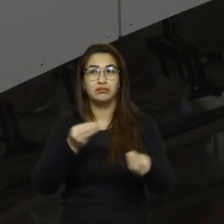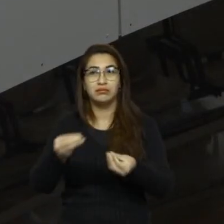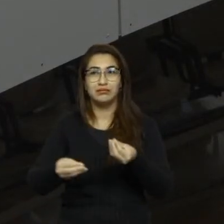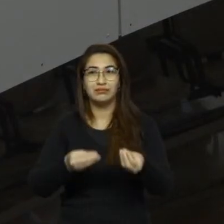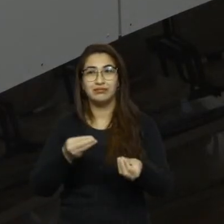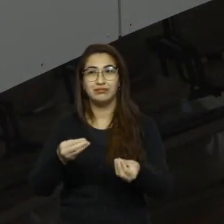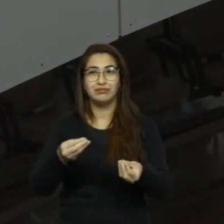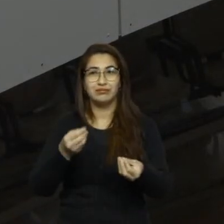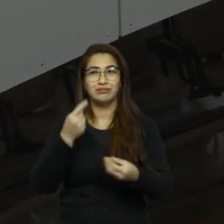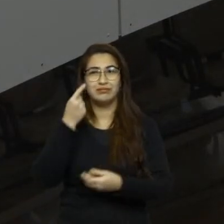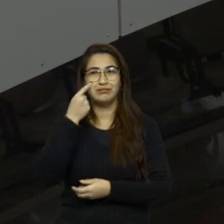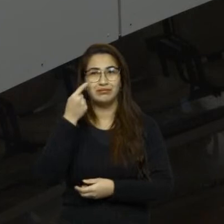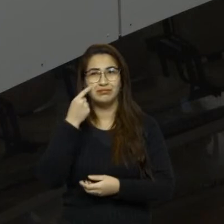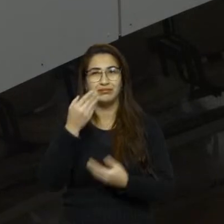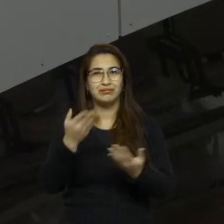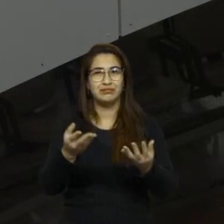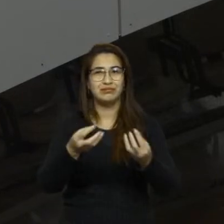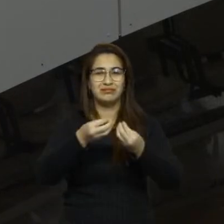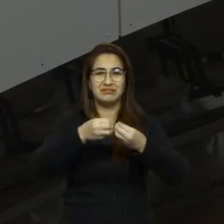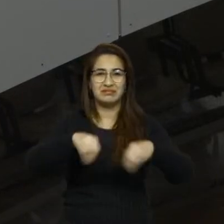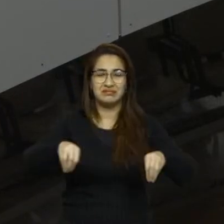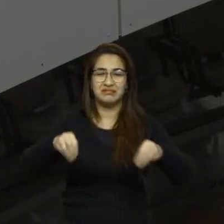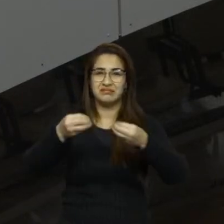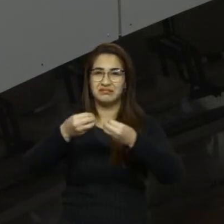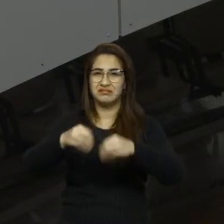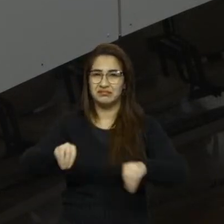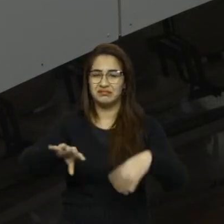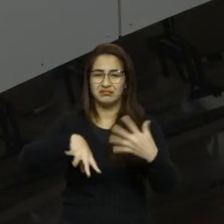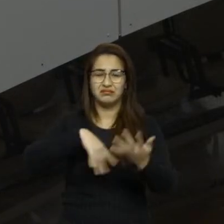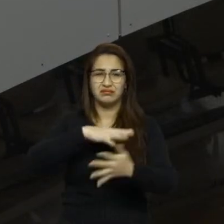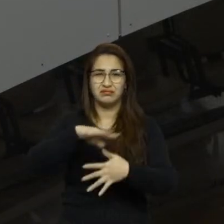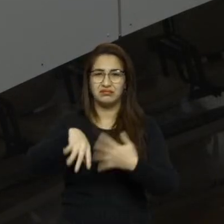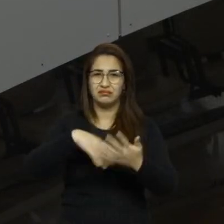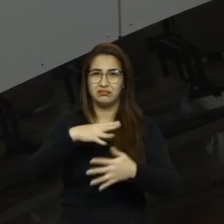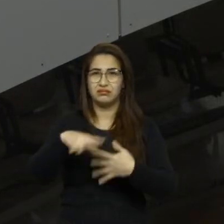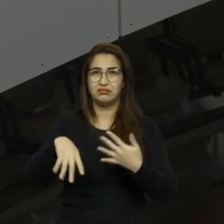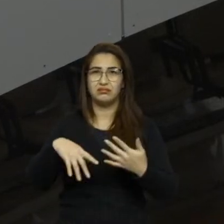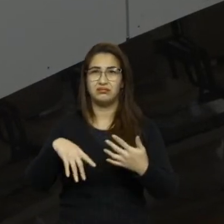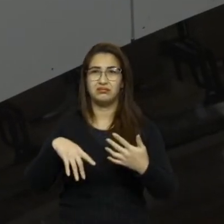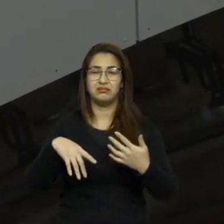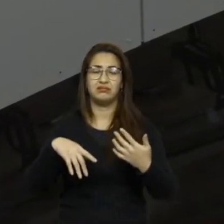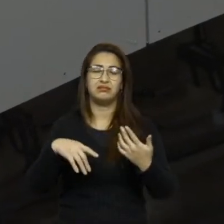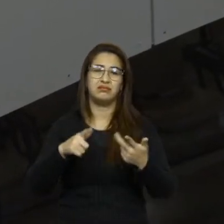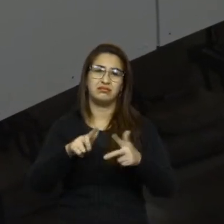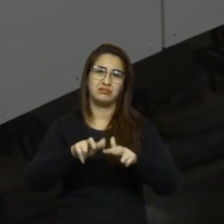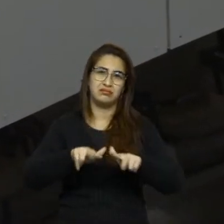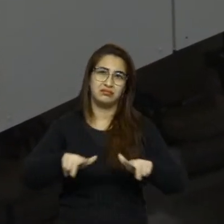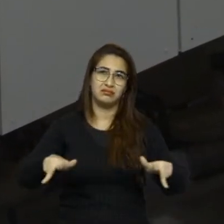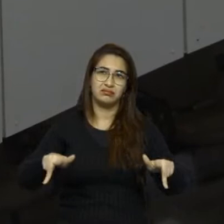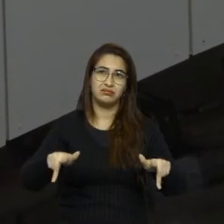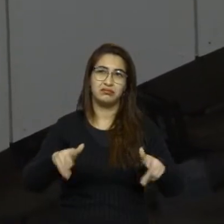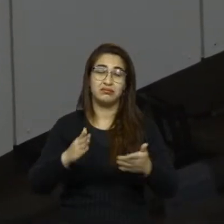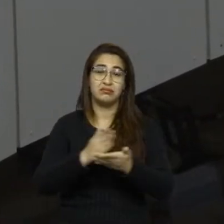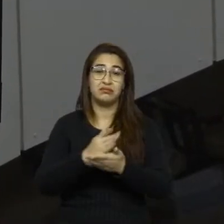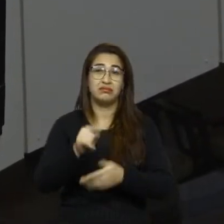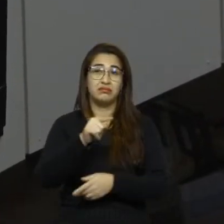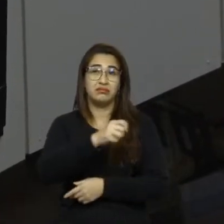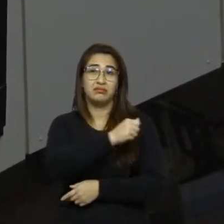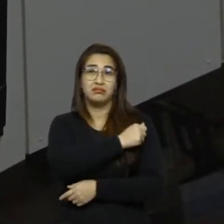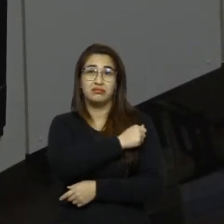vê aí a situação, né, de várias escolas aí, das escolas que nós temos visitado, caindo aos pedaços, caindo em cima da cabeça dos alunos. Olha